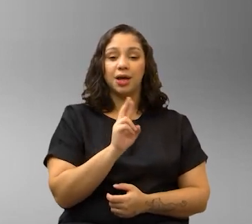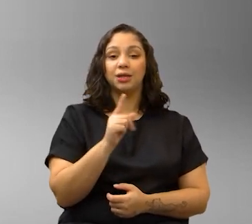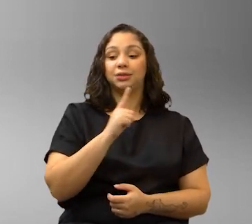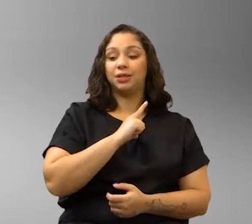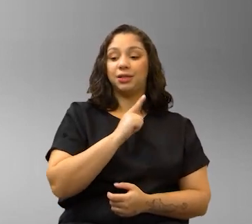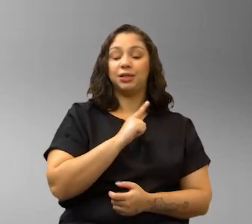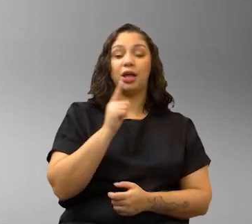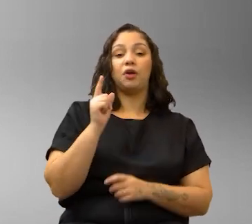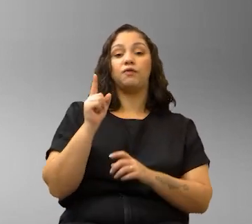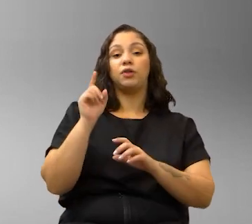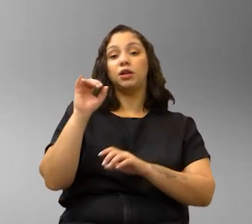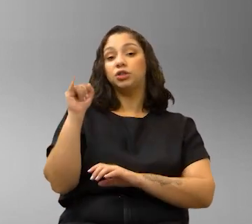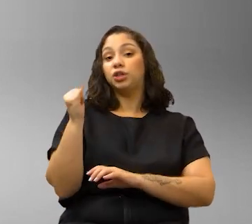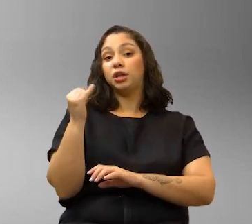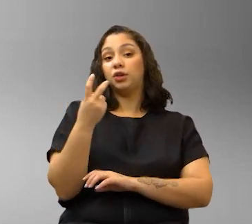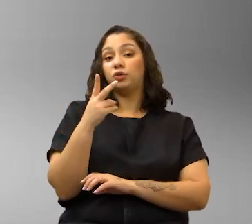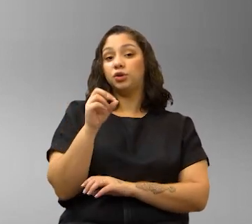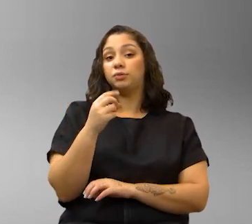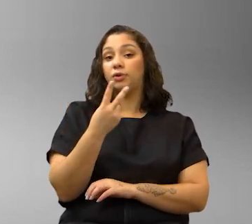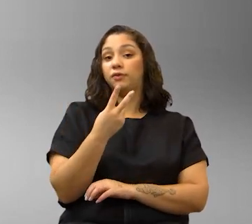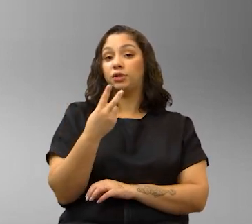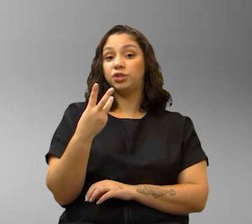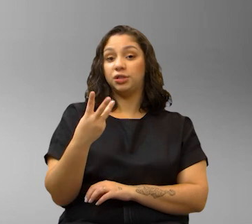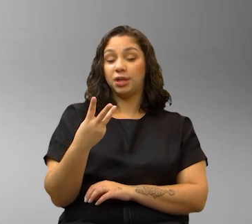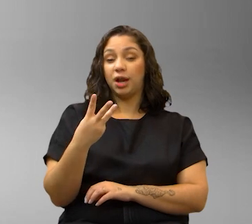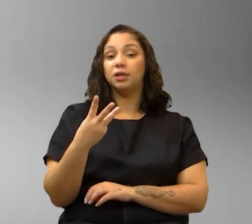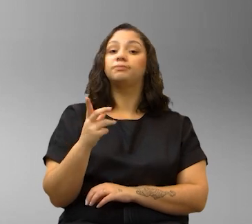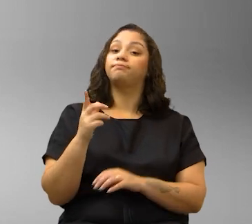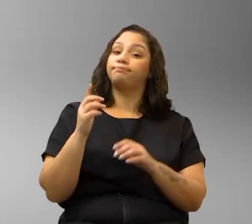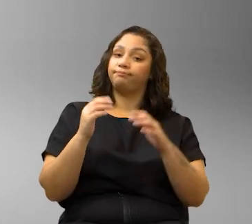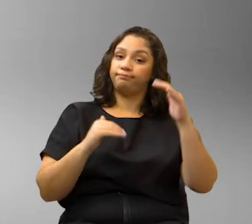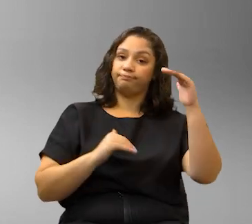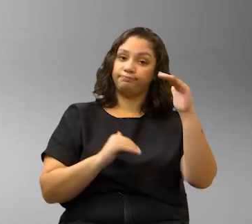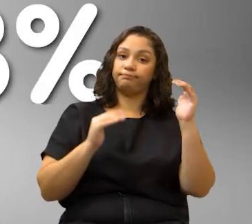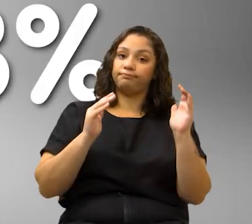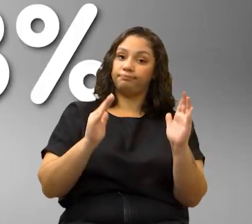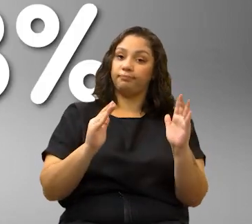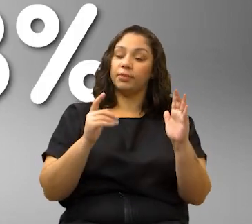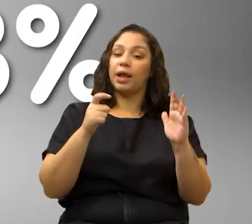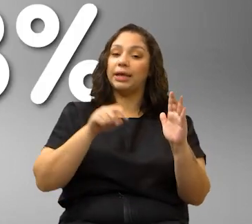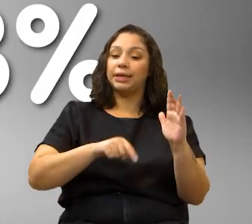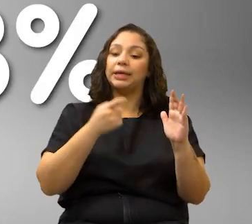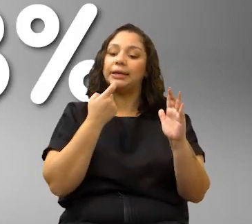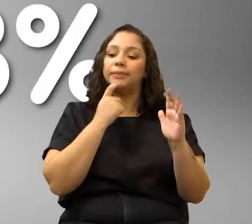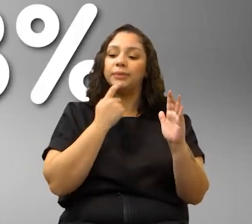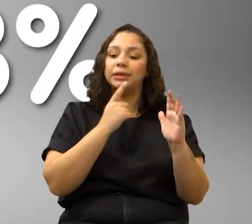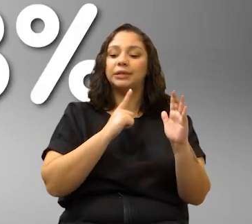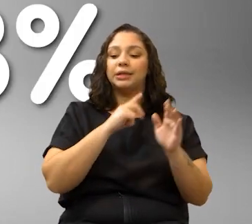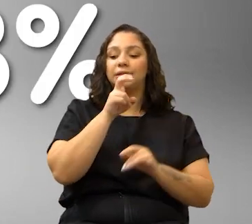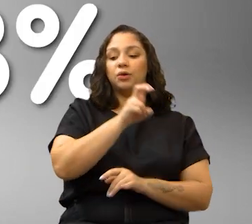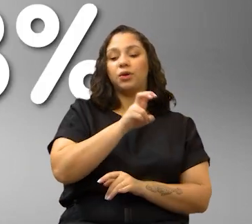em janeiro de 2023, a cesta básica em Campinas compromete